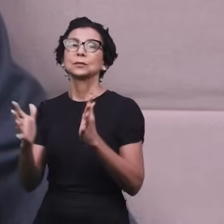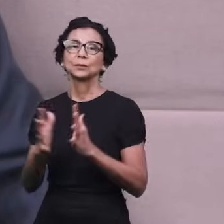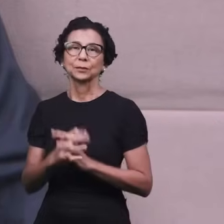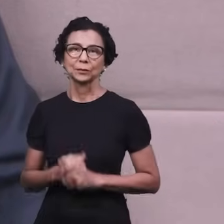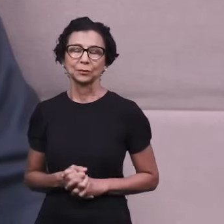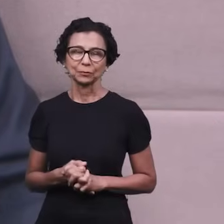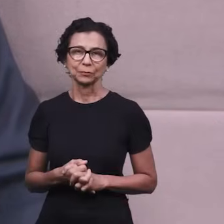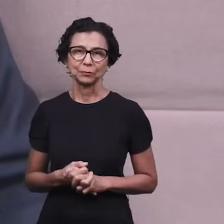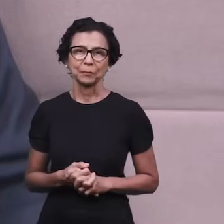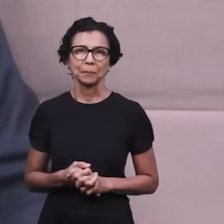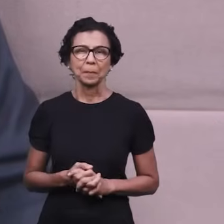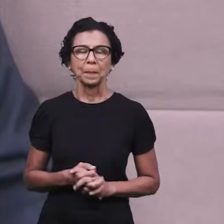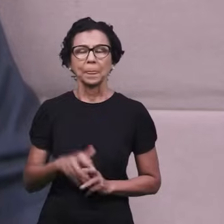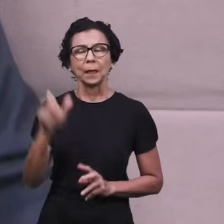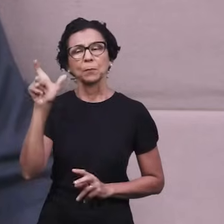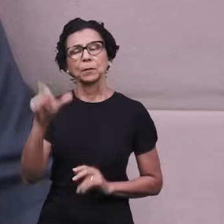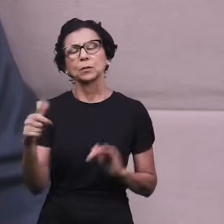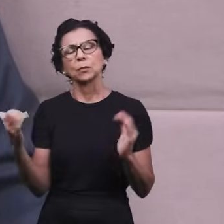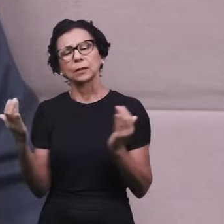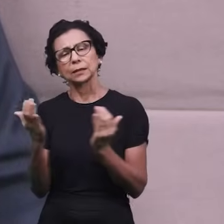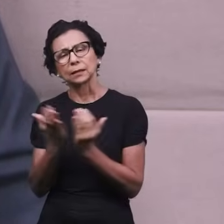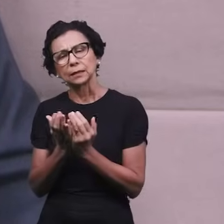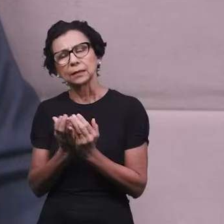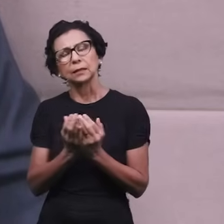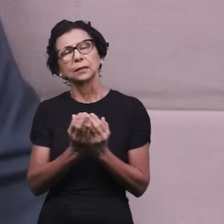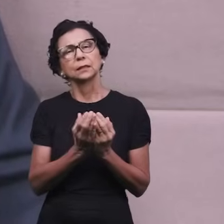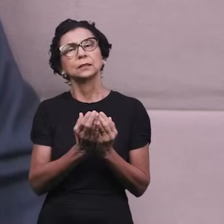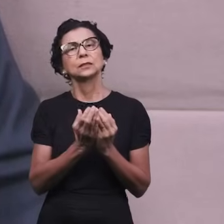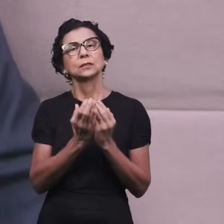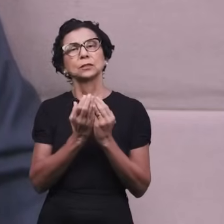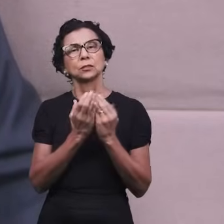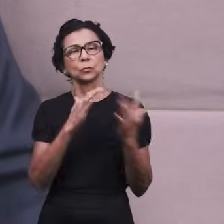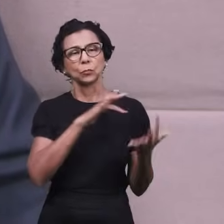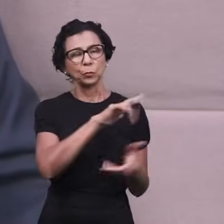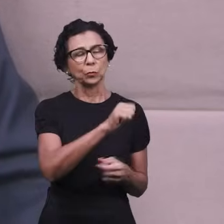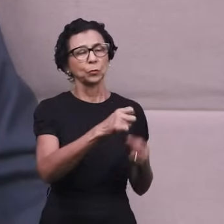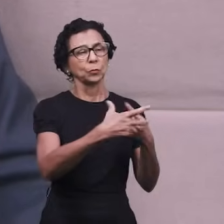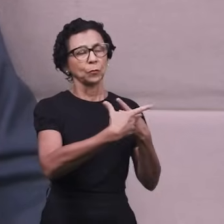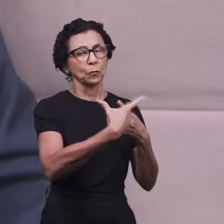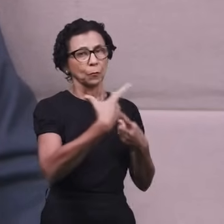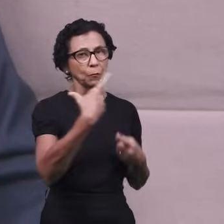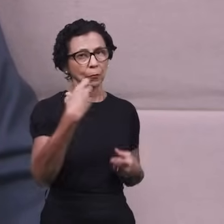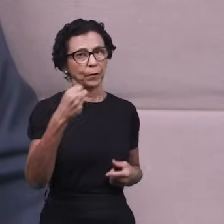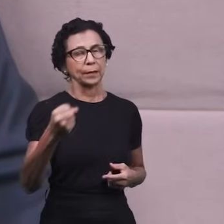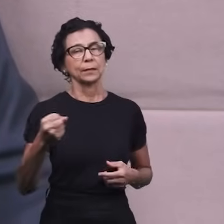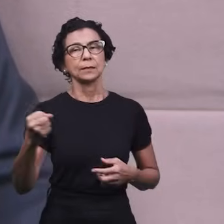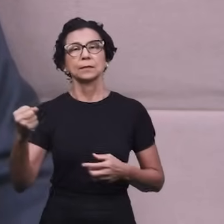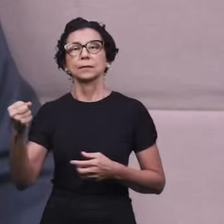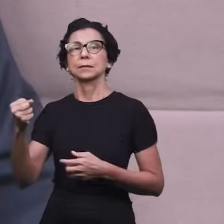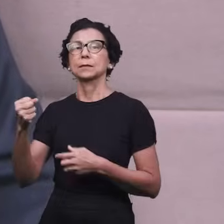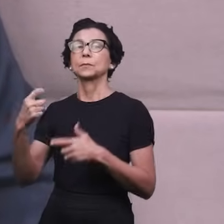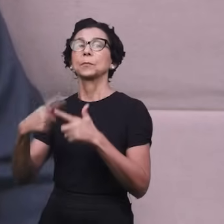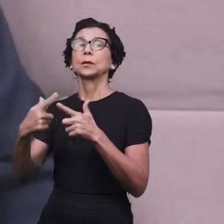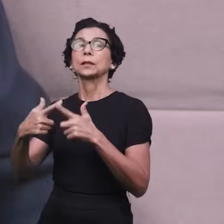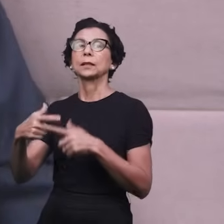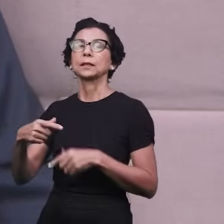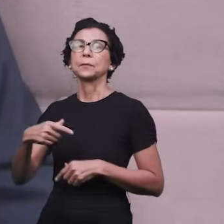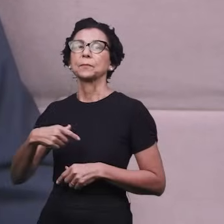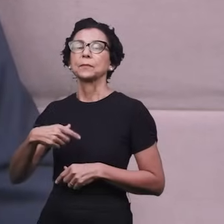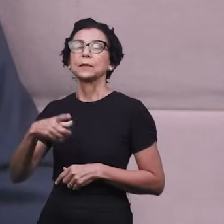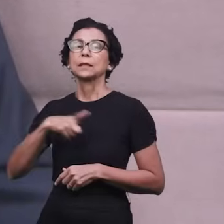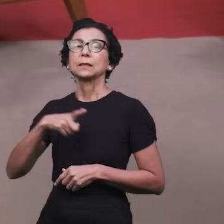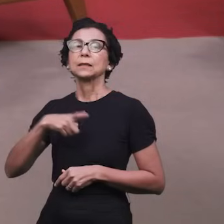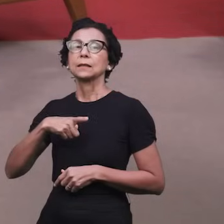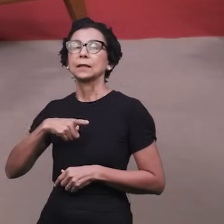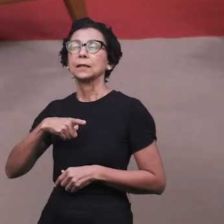singular, deste grande dia, deste grande encontro que se aproxima do arrebatamento da igreja.